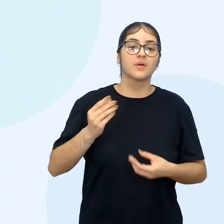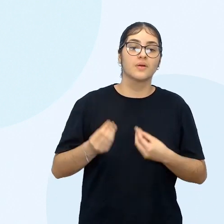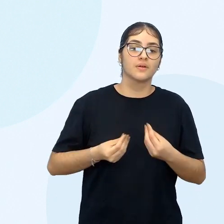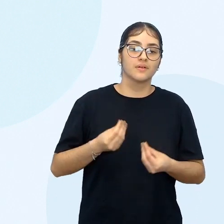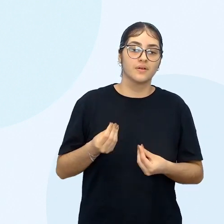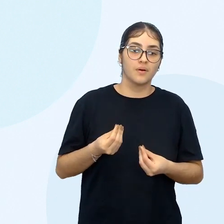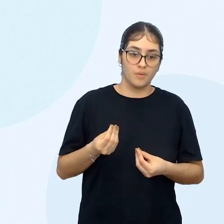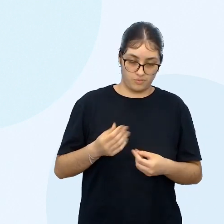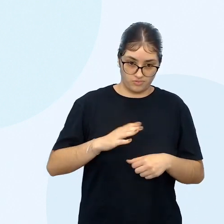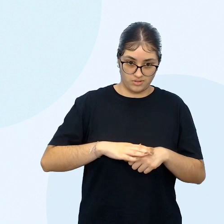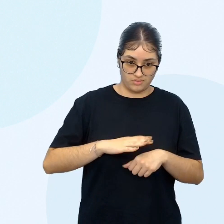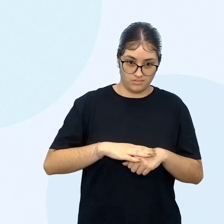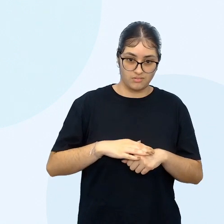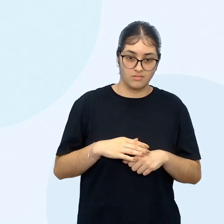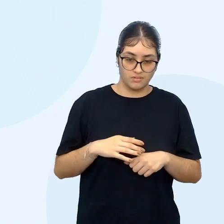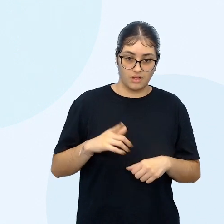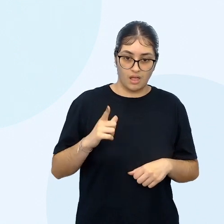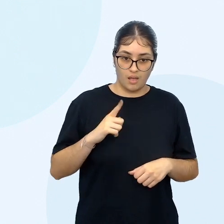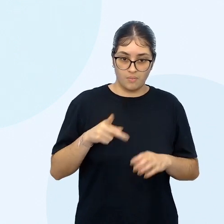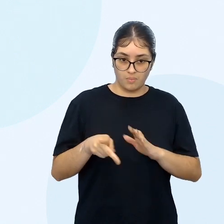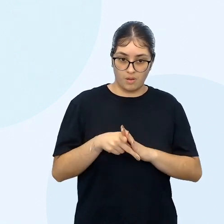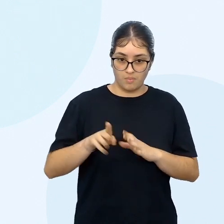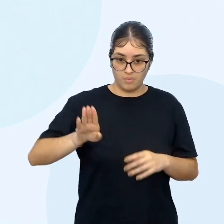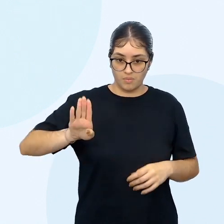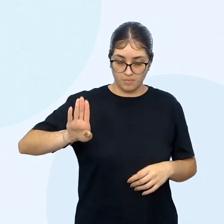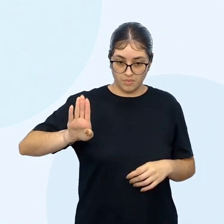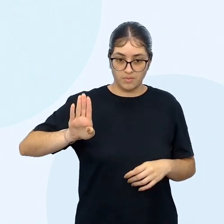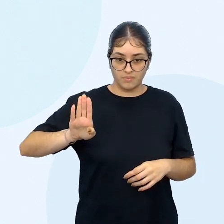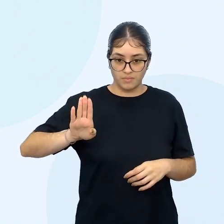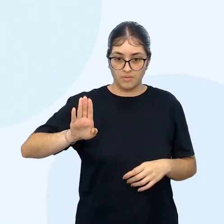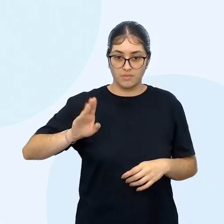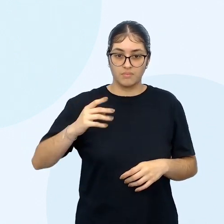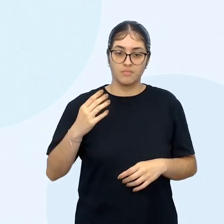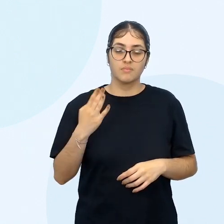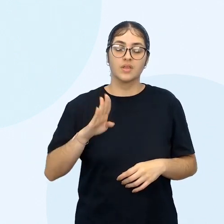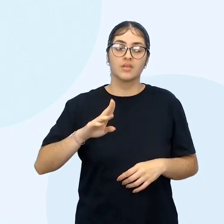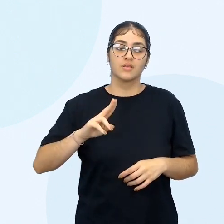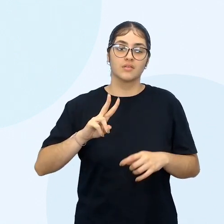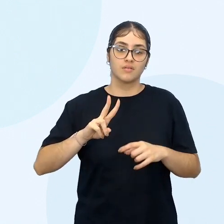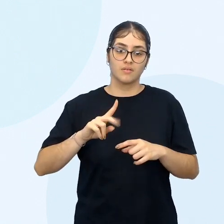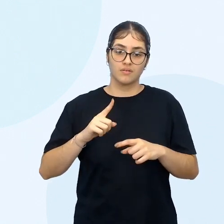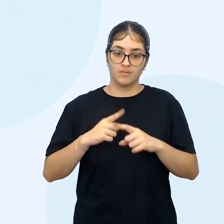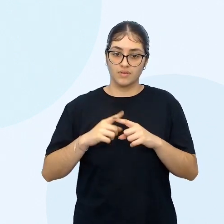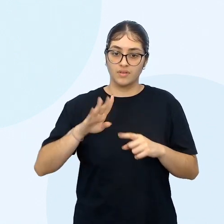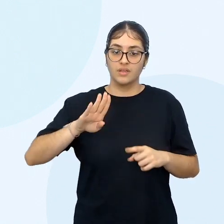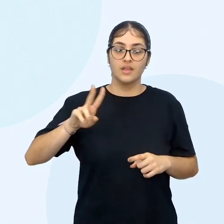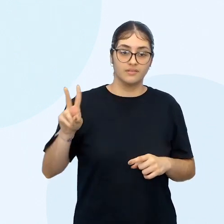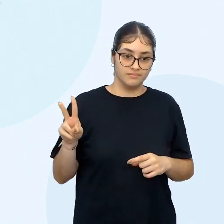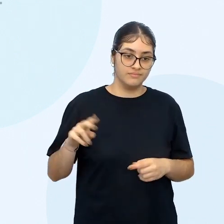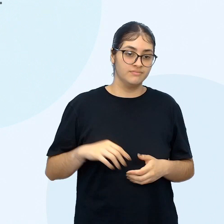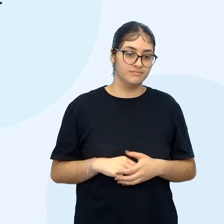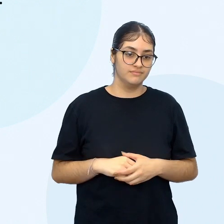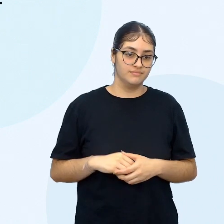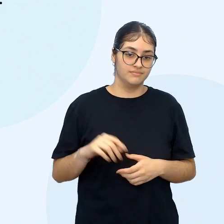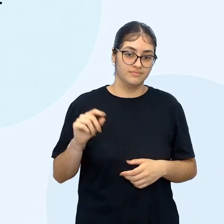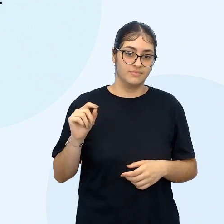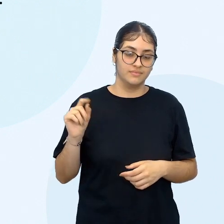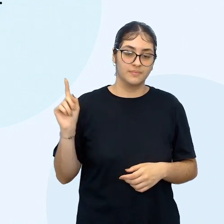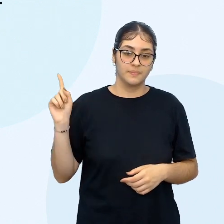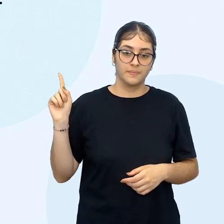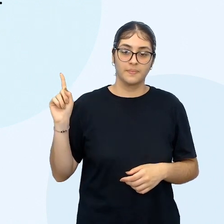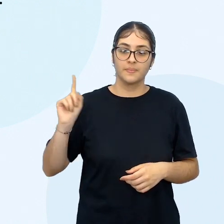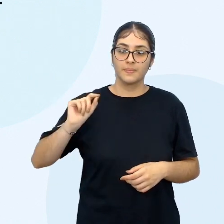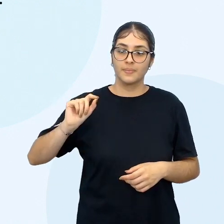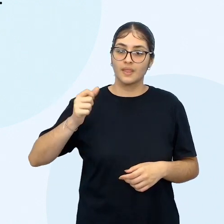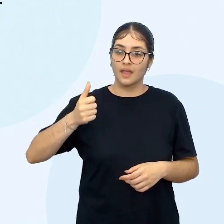ao quadrado, também, só que é coluna B. Então a gente vai fazer B2 vezes B2, B3 vezes B3, tá bom? E no x vezes y, a gente vai fazer o